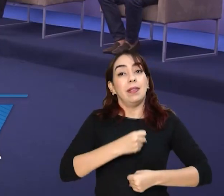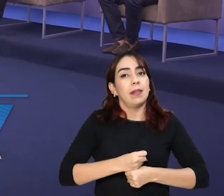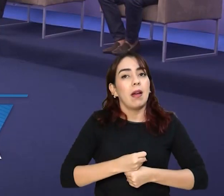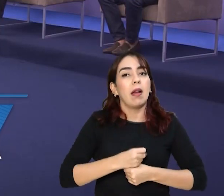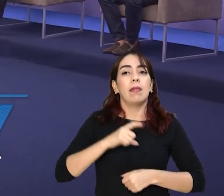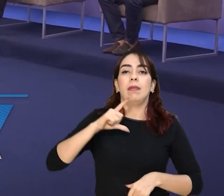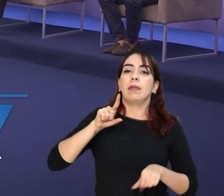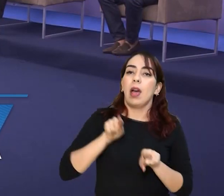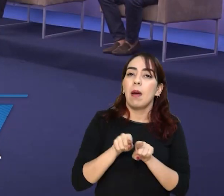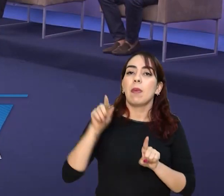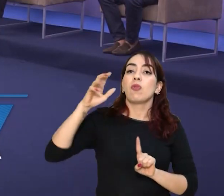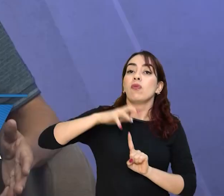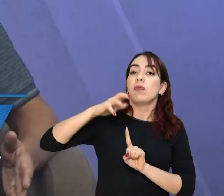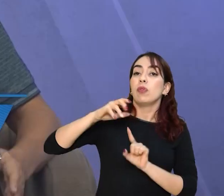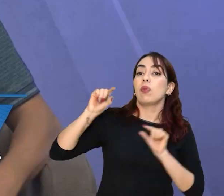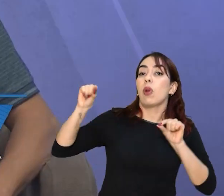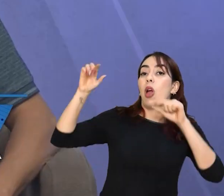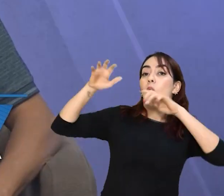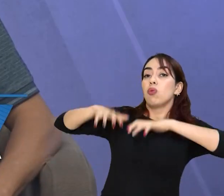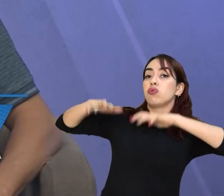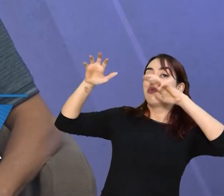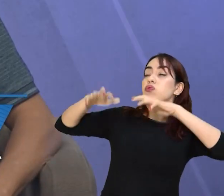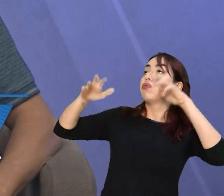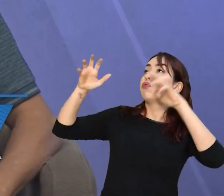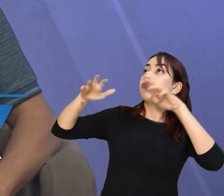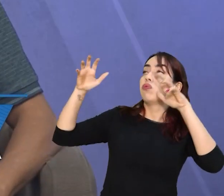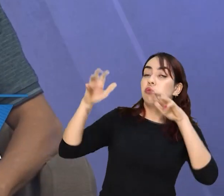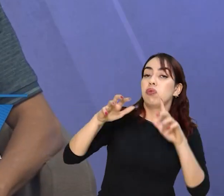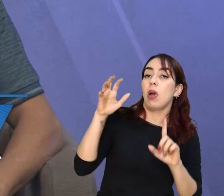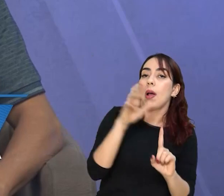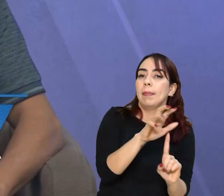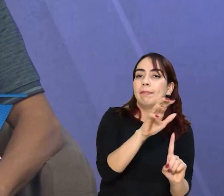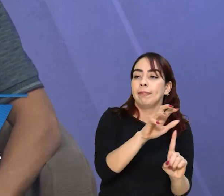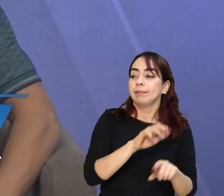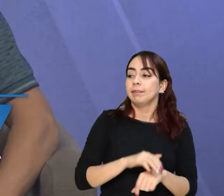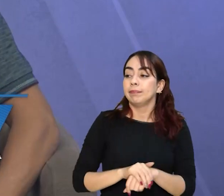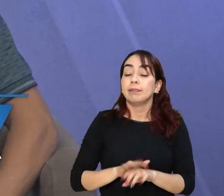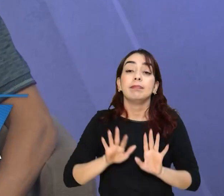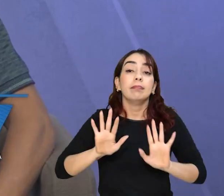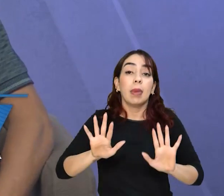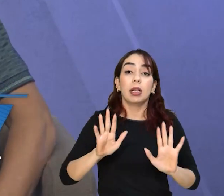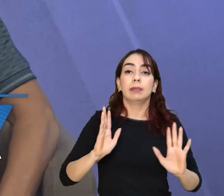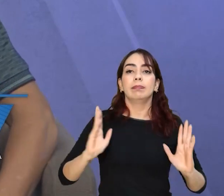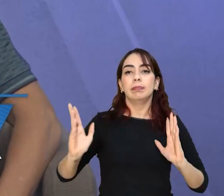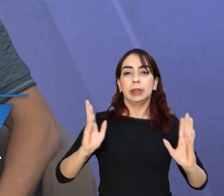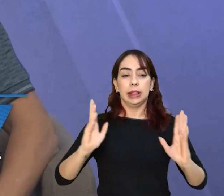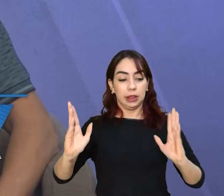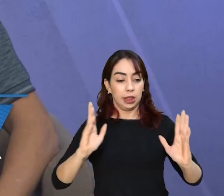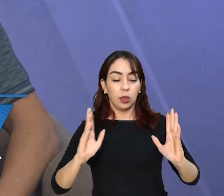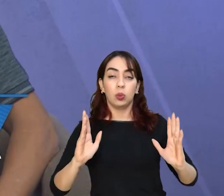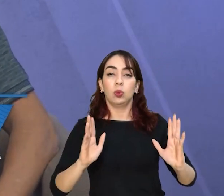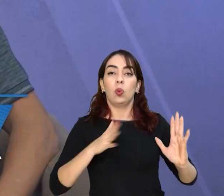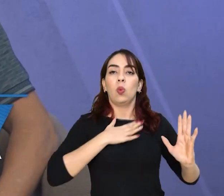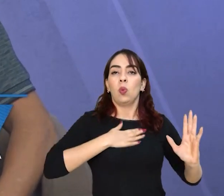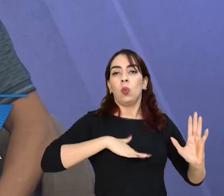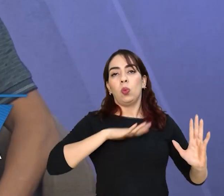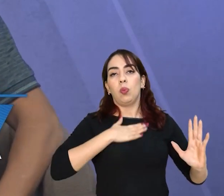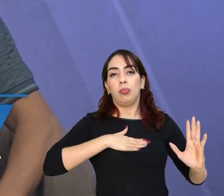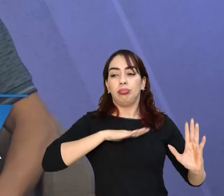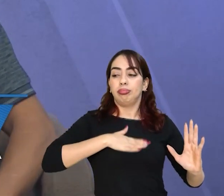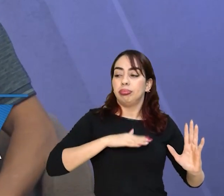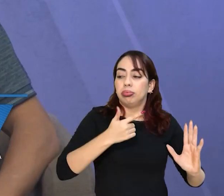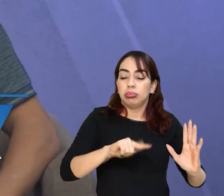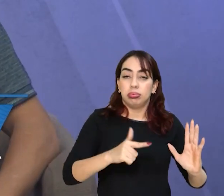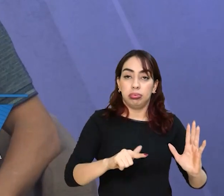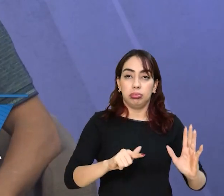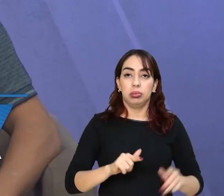Mas o ano passado foi mais pior. Mas o principal é porque não deu o tempo necessário para pegar, galera. Exatamente. Entendeu? Isso 2012 para cá foi o melhor período